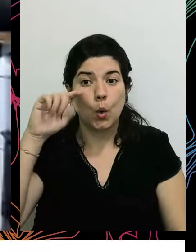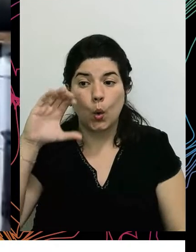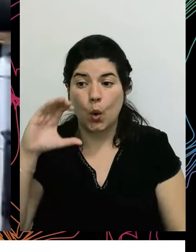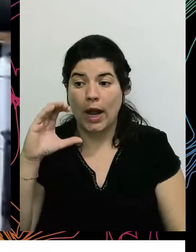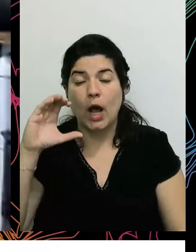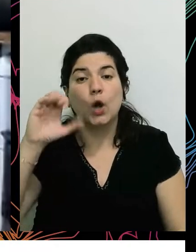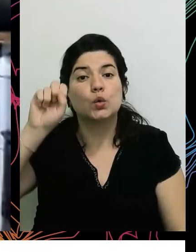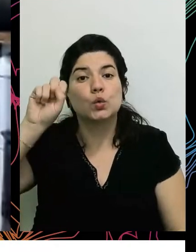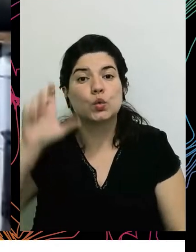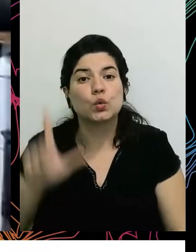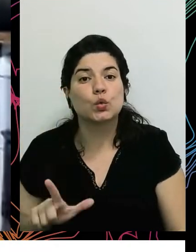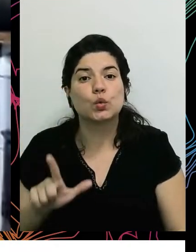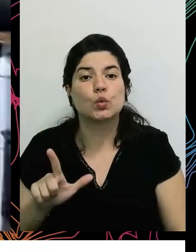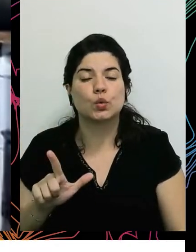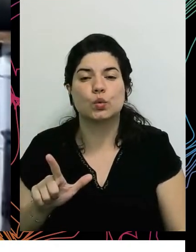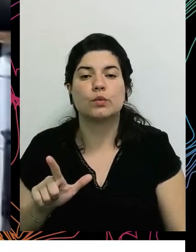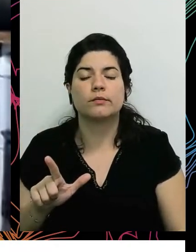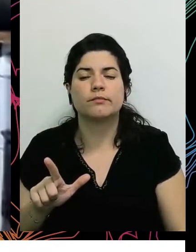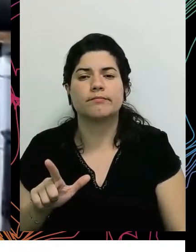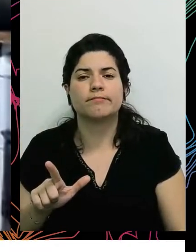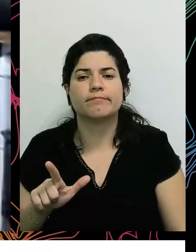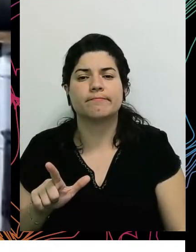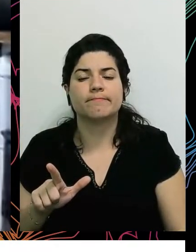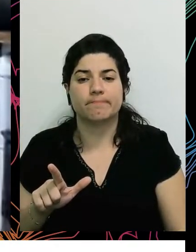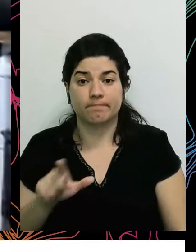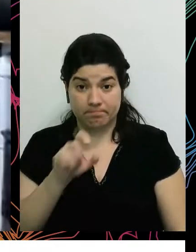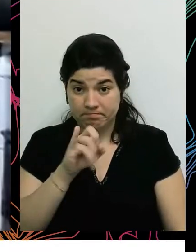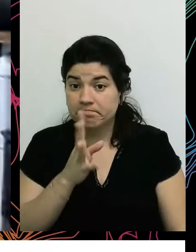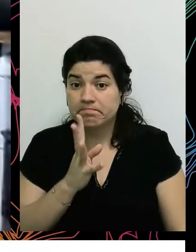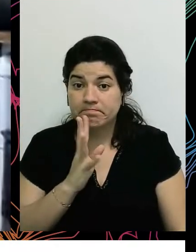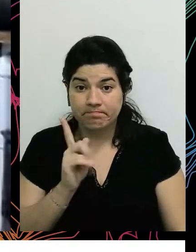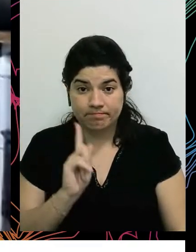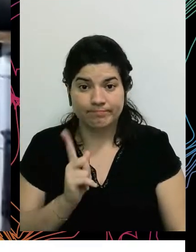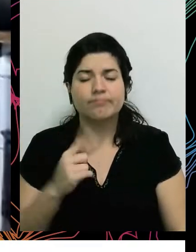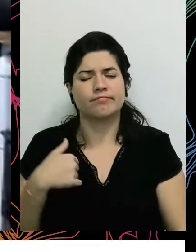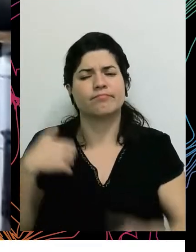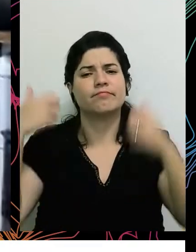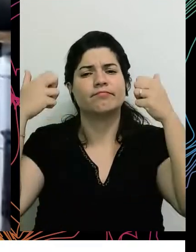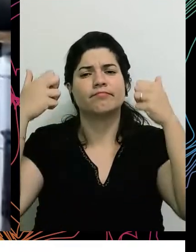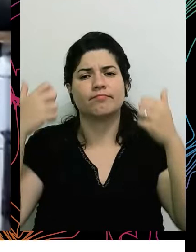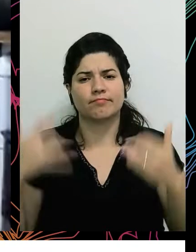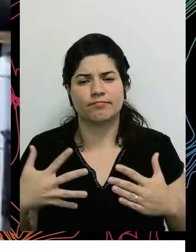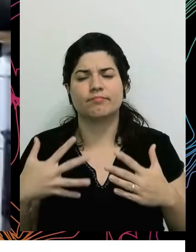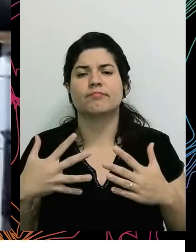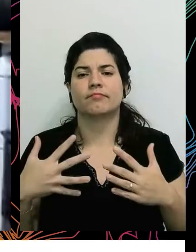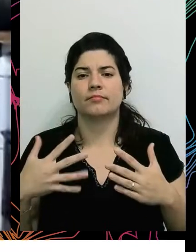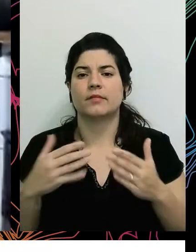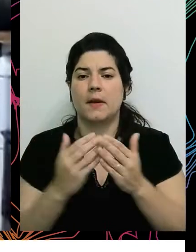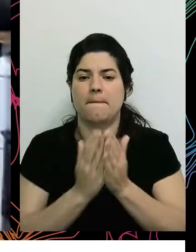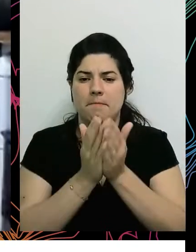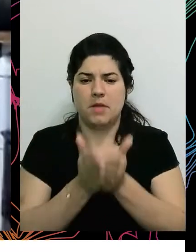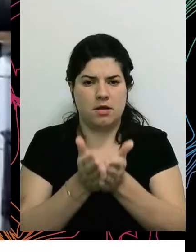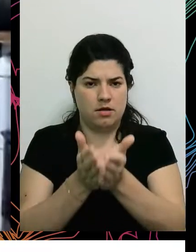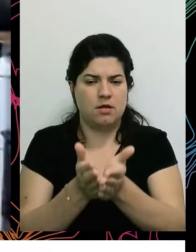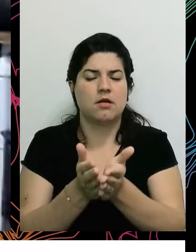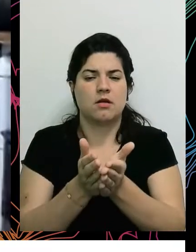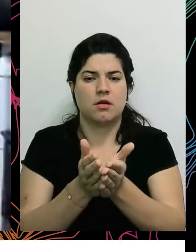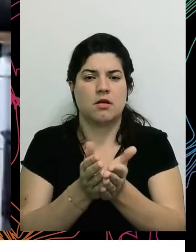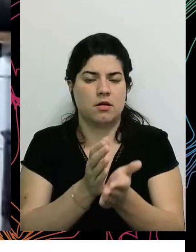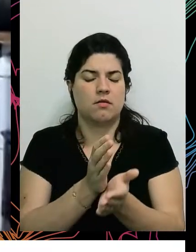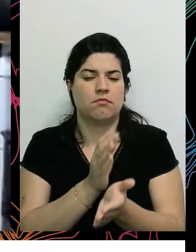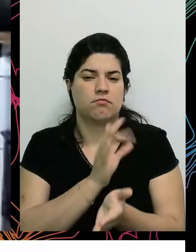Então, para quem não conhece, falar um pouquinho da carreira da Marinha Mercante, né? Falando assim de